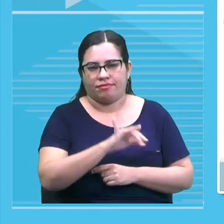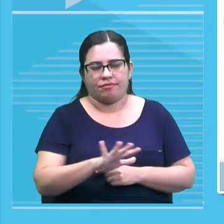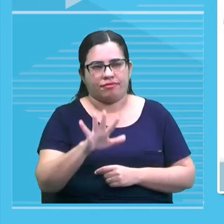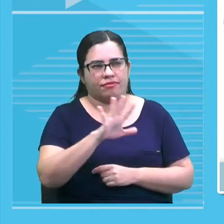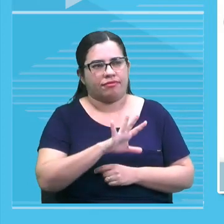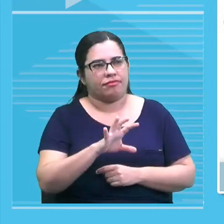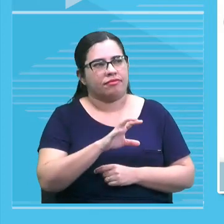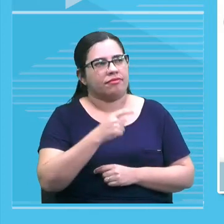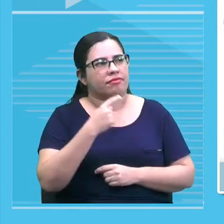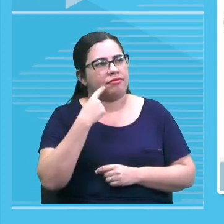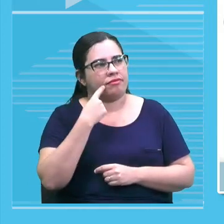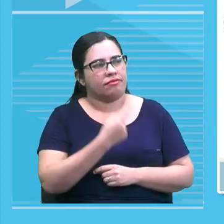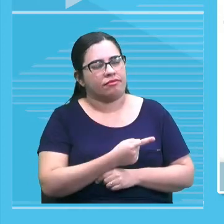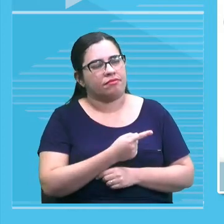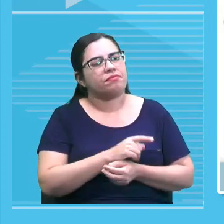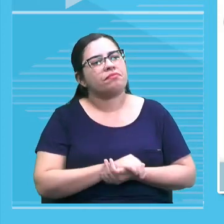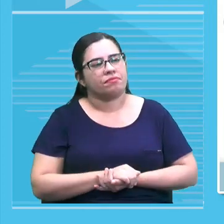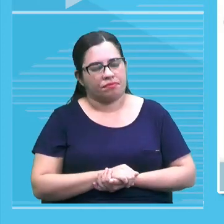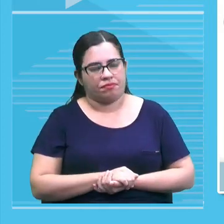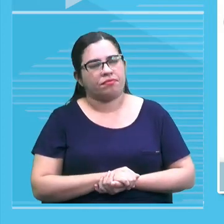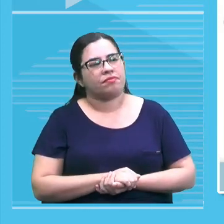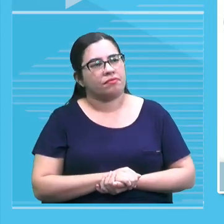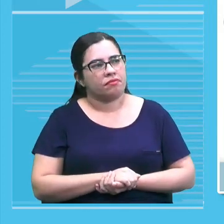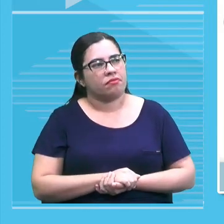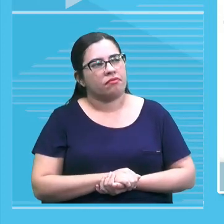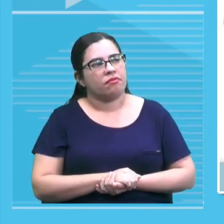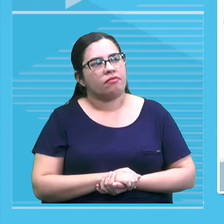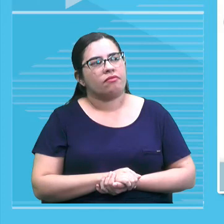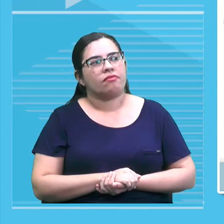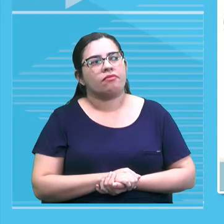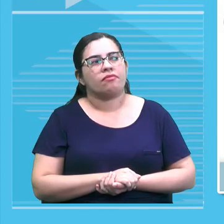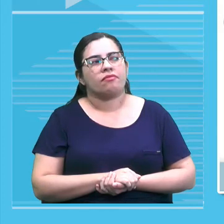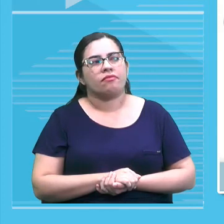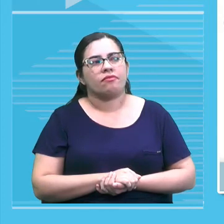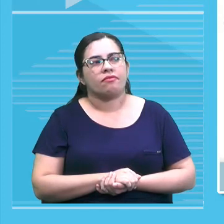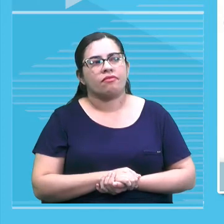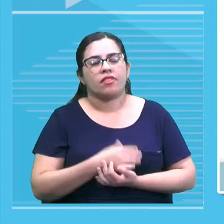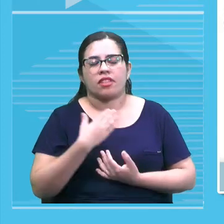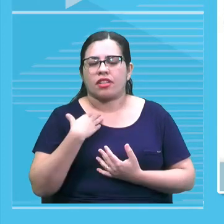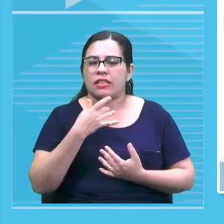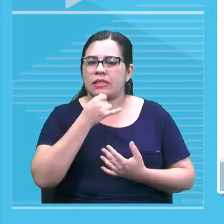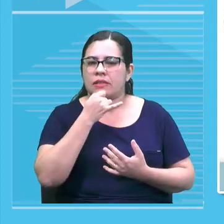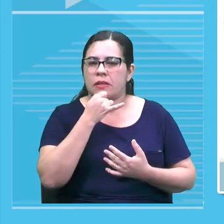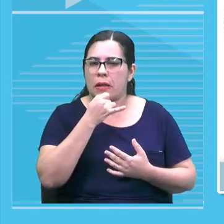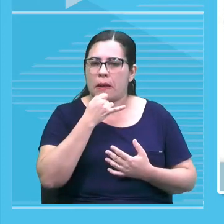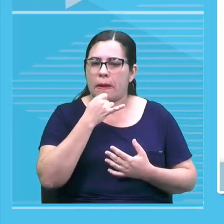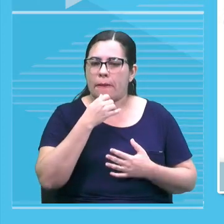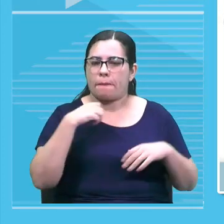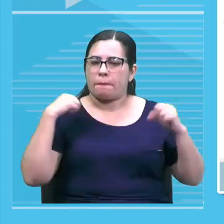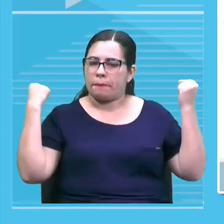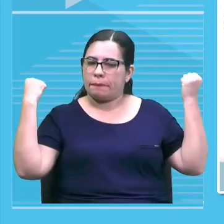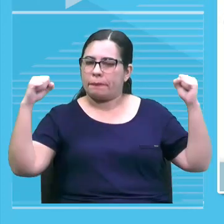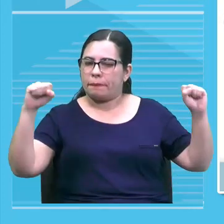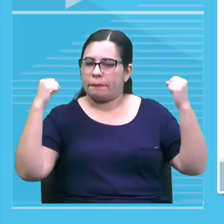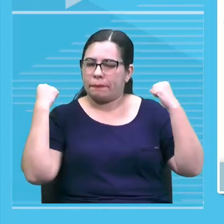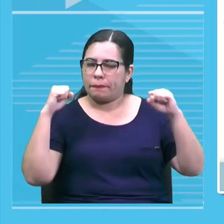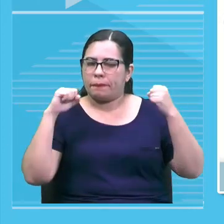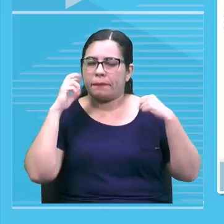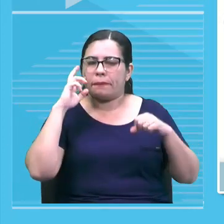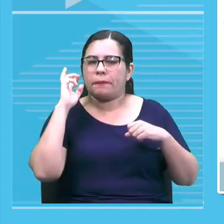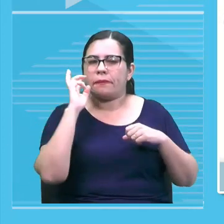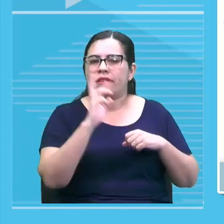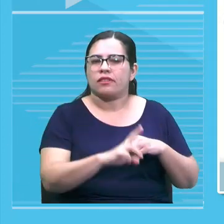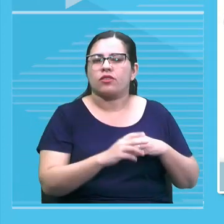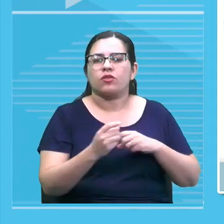até acabar o espiral a professor eu faço academia e eu já fiz já vi o pessoal